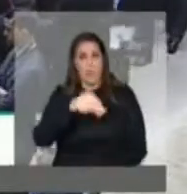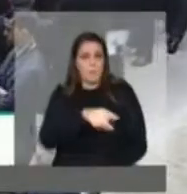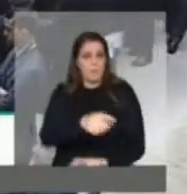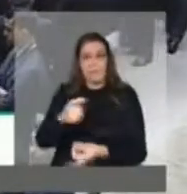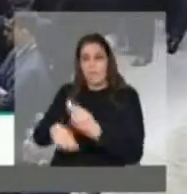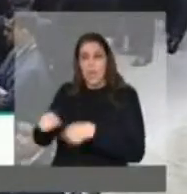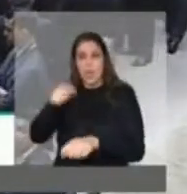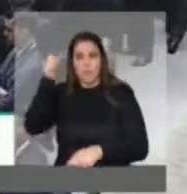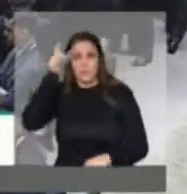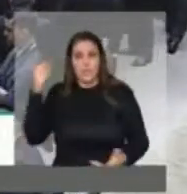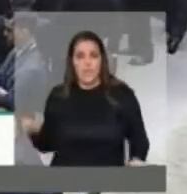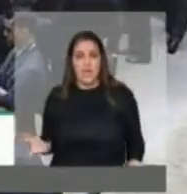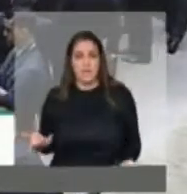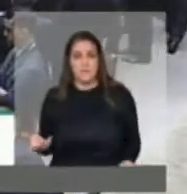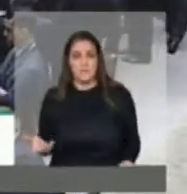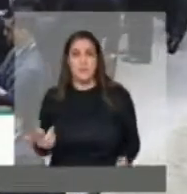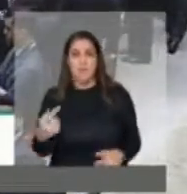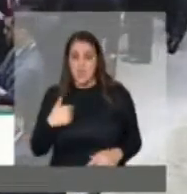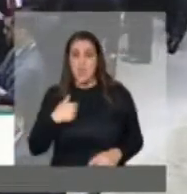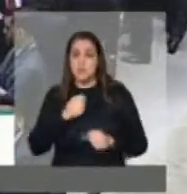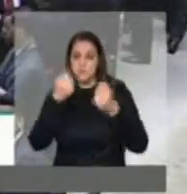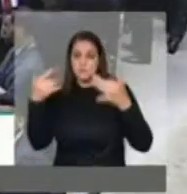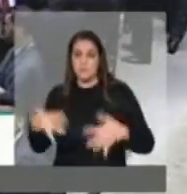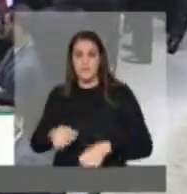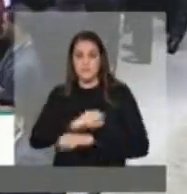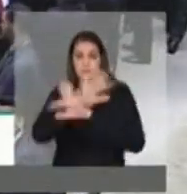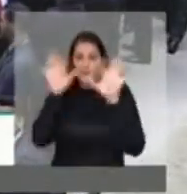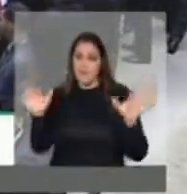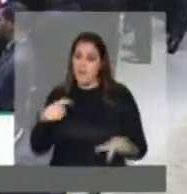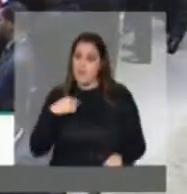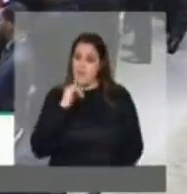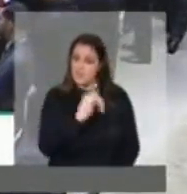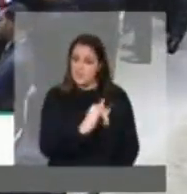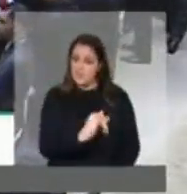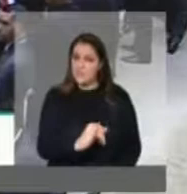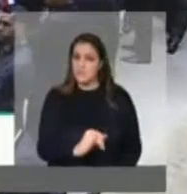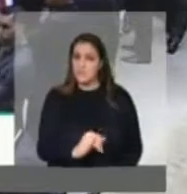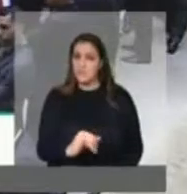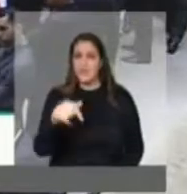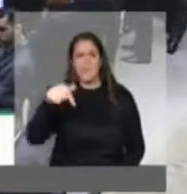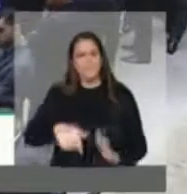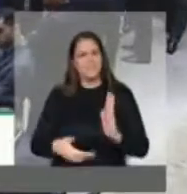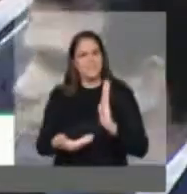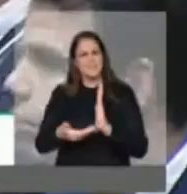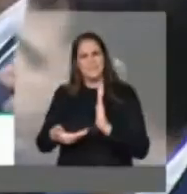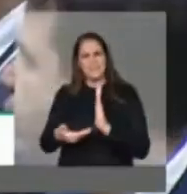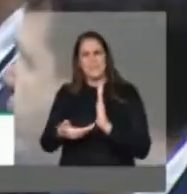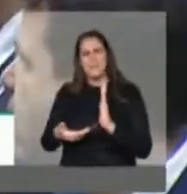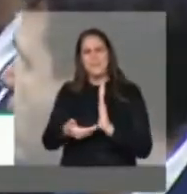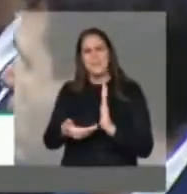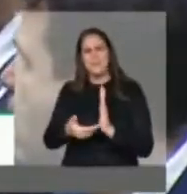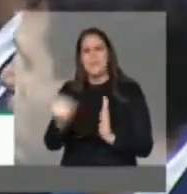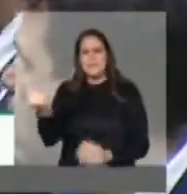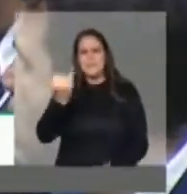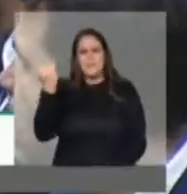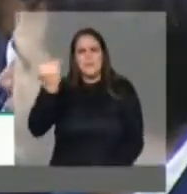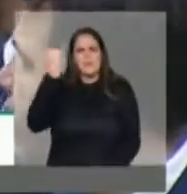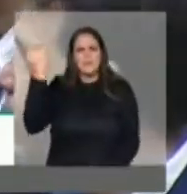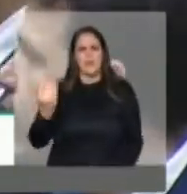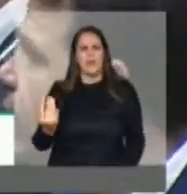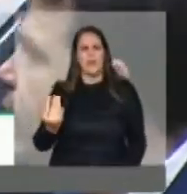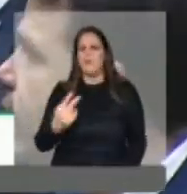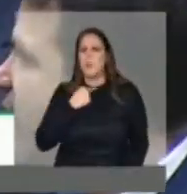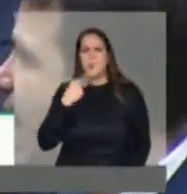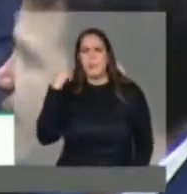contra a denúncia. Isso porque os deputados estão analisando o relatório que venceu na Comissão de Constituição e Justiça.